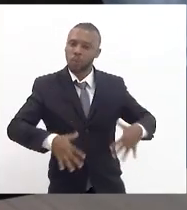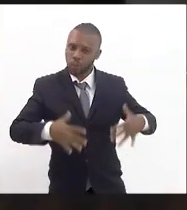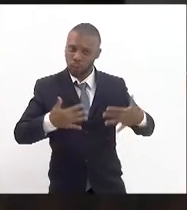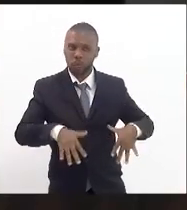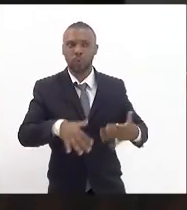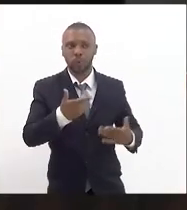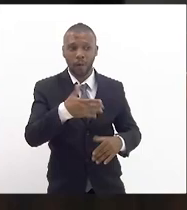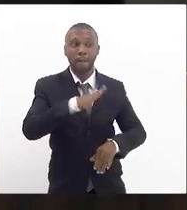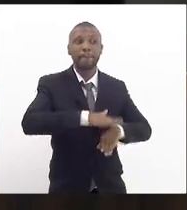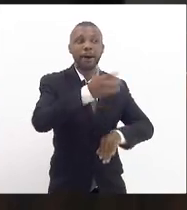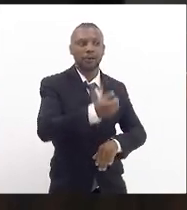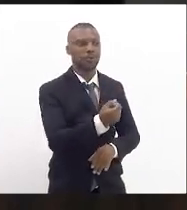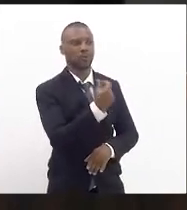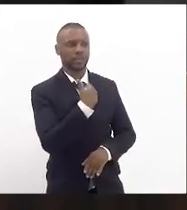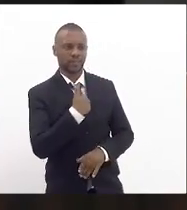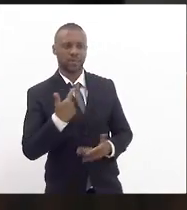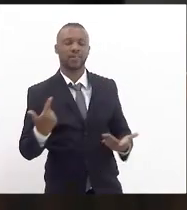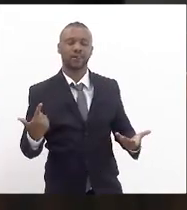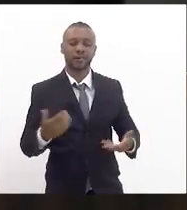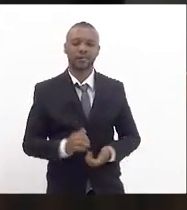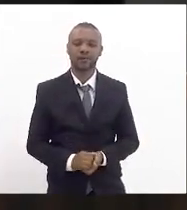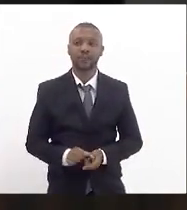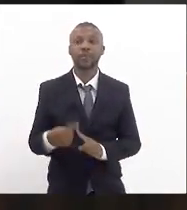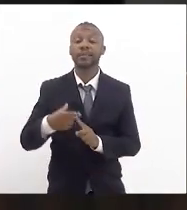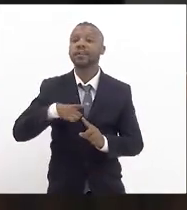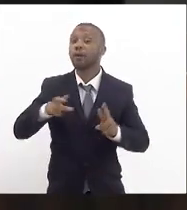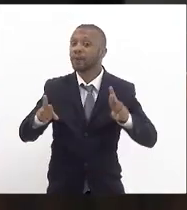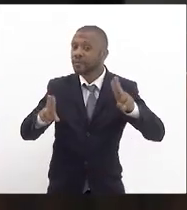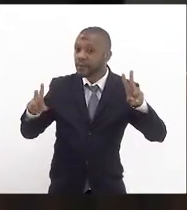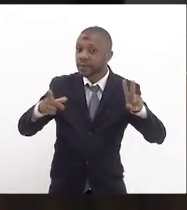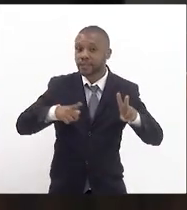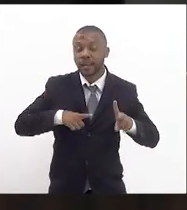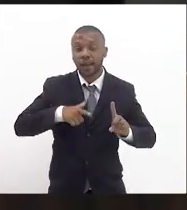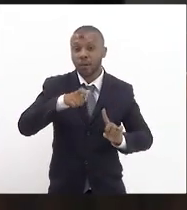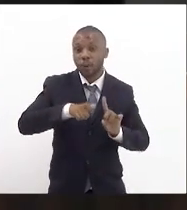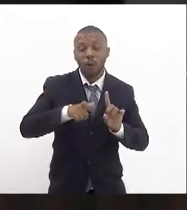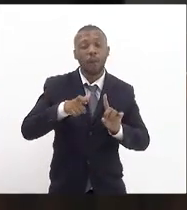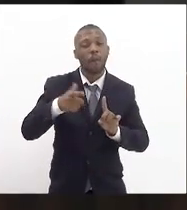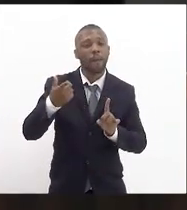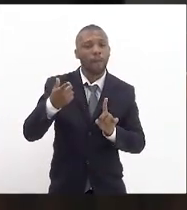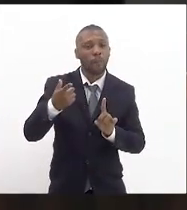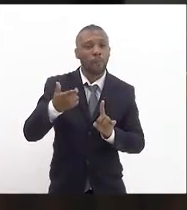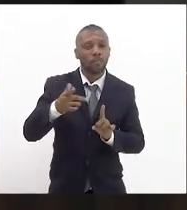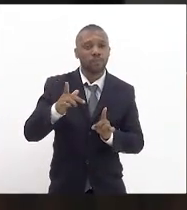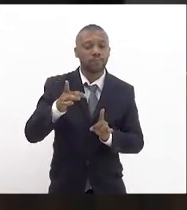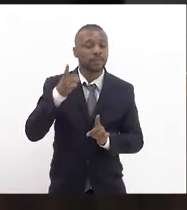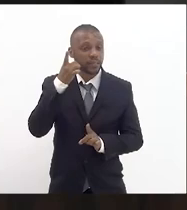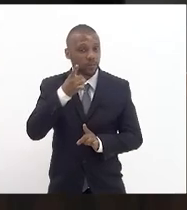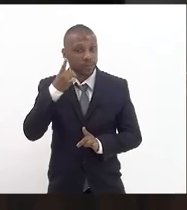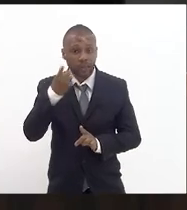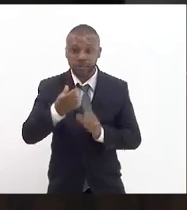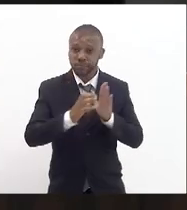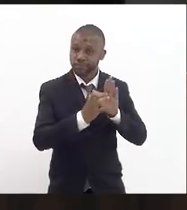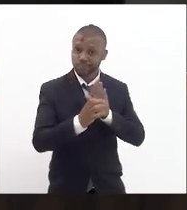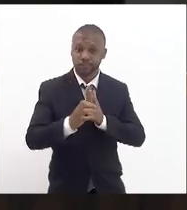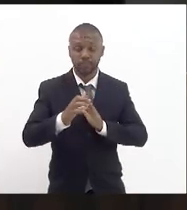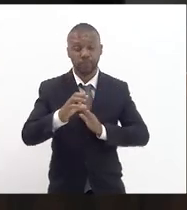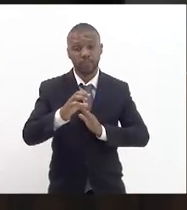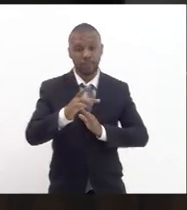viu? É porque tem uma diferença de ser o parlamentar do Partido dos Trabalhadores e ser o representante do